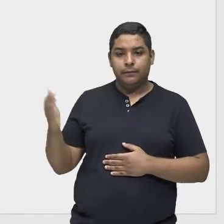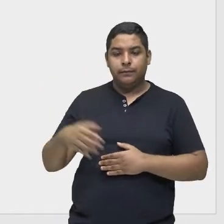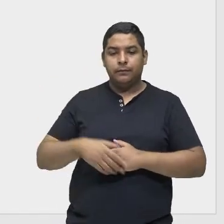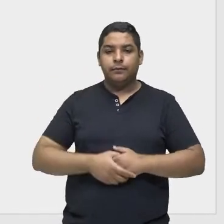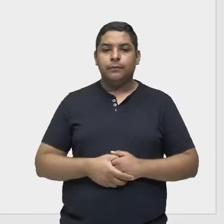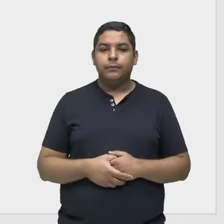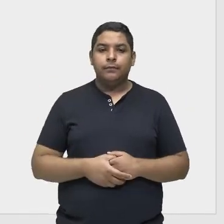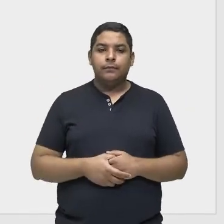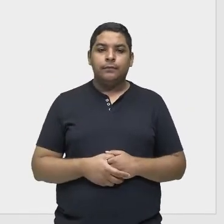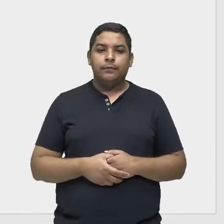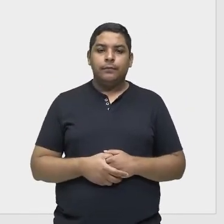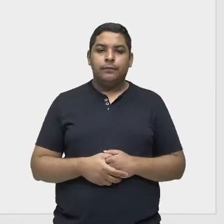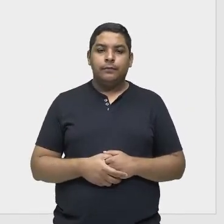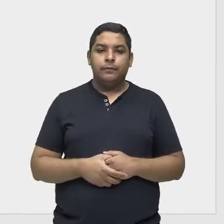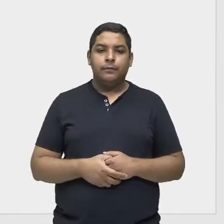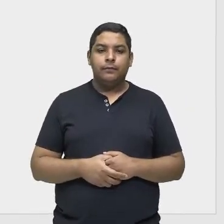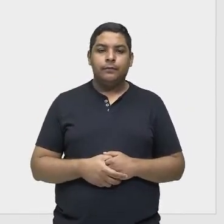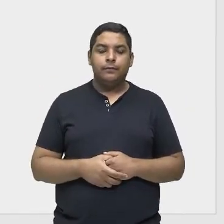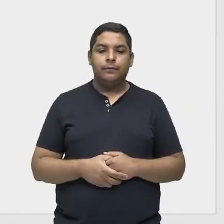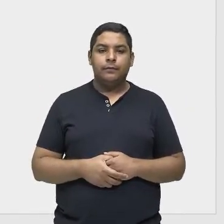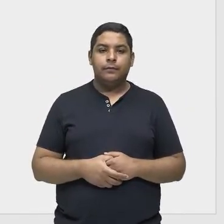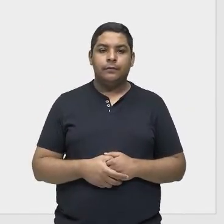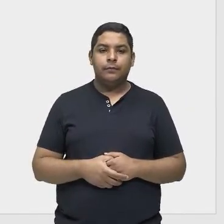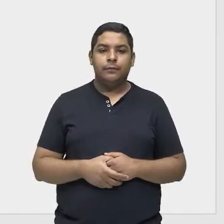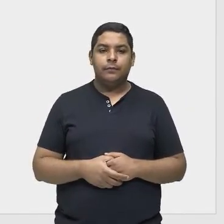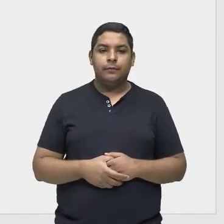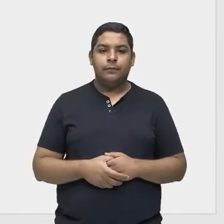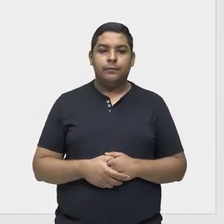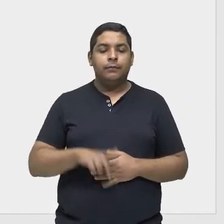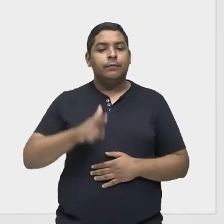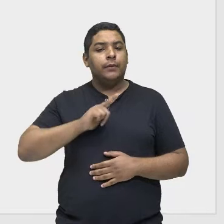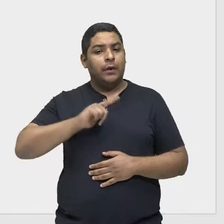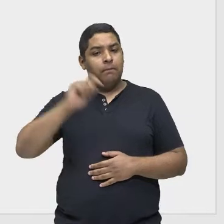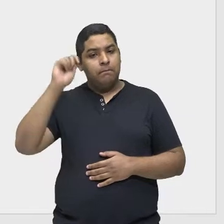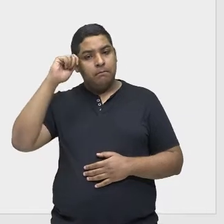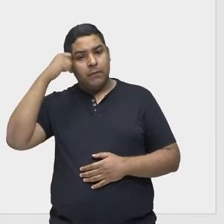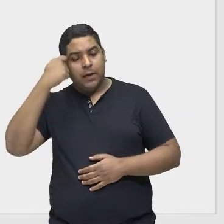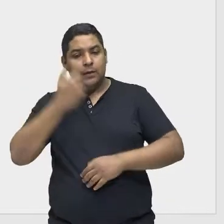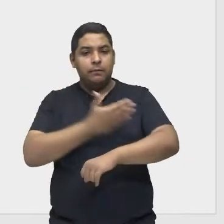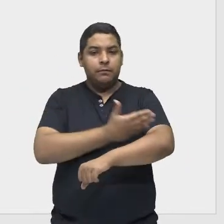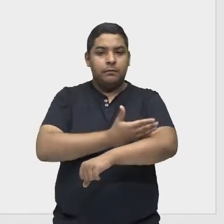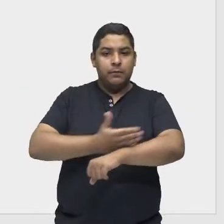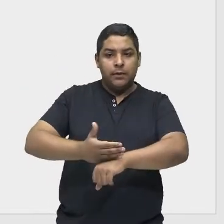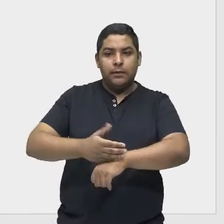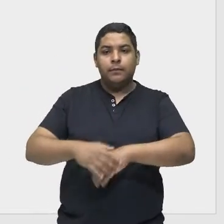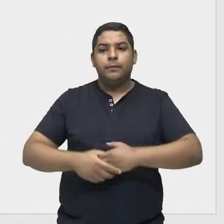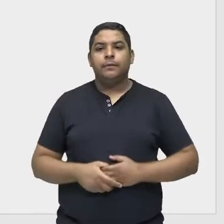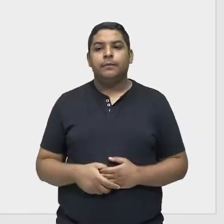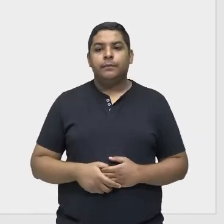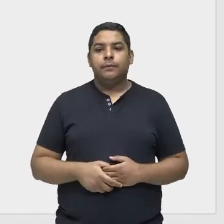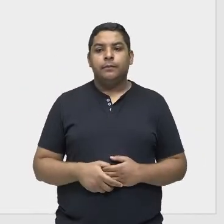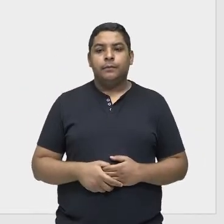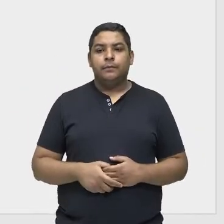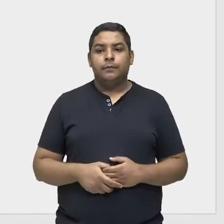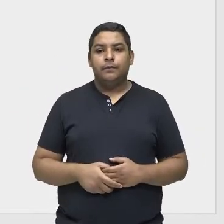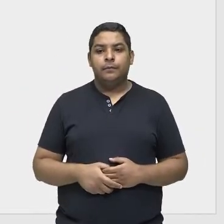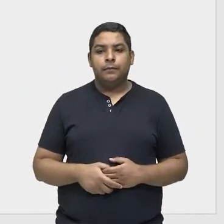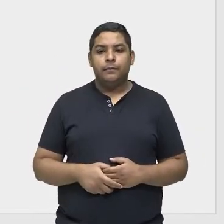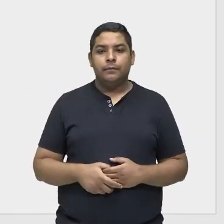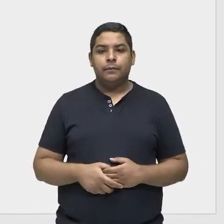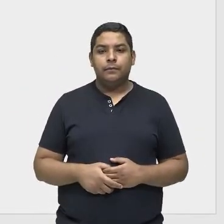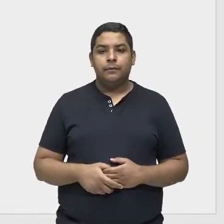Então, nós temos sempre as peças pretas e as peças brancas. Tá? Essa é sempre a configuração